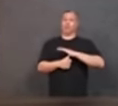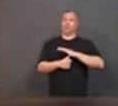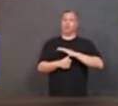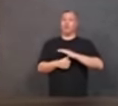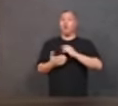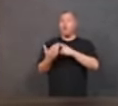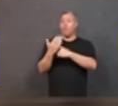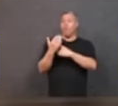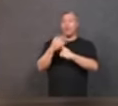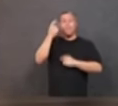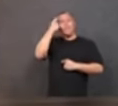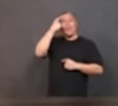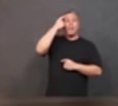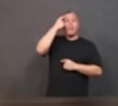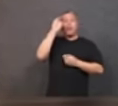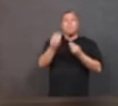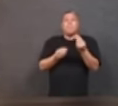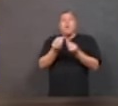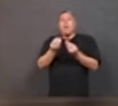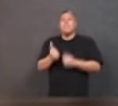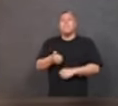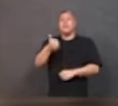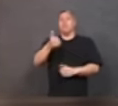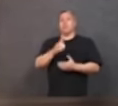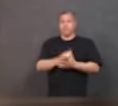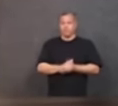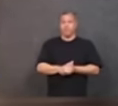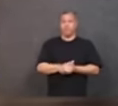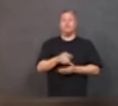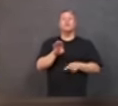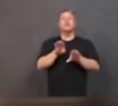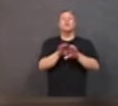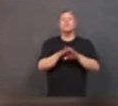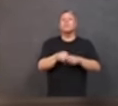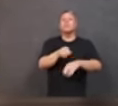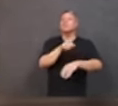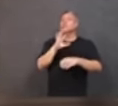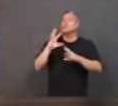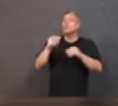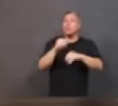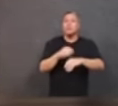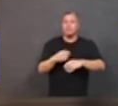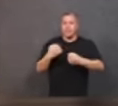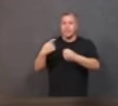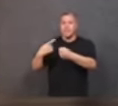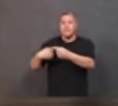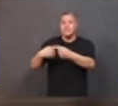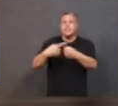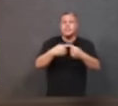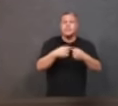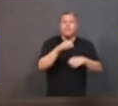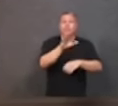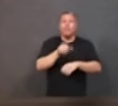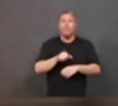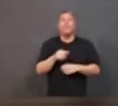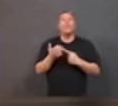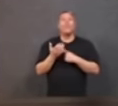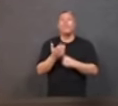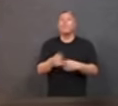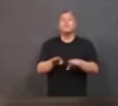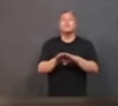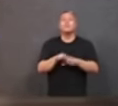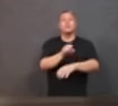os prefeitos e minimamente os superintendentes de ensino dessas cidades como convidados do Conselho de